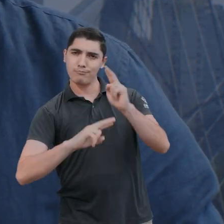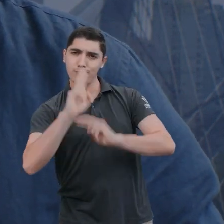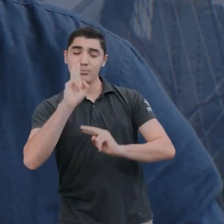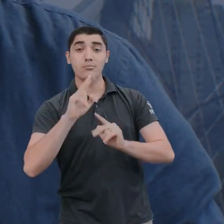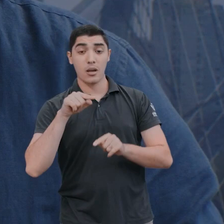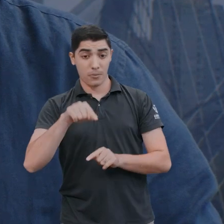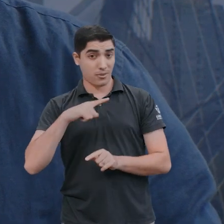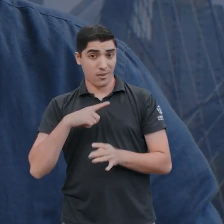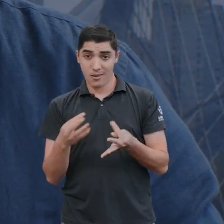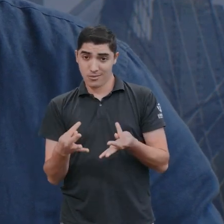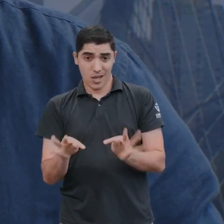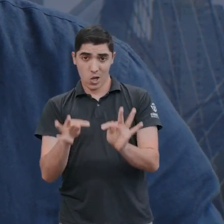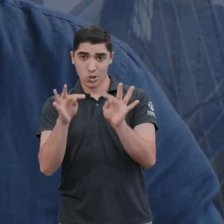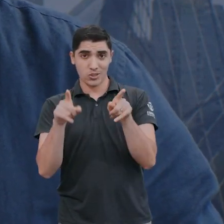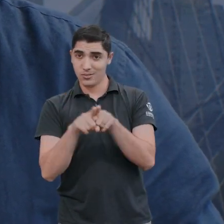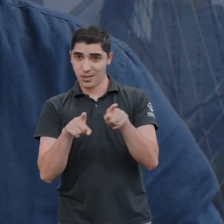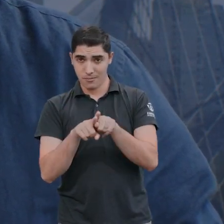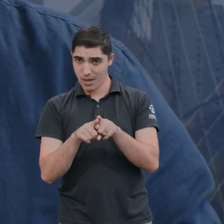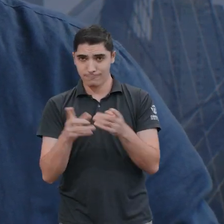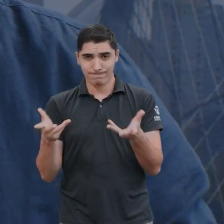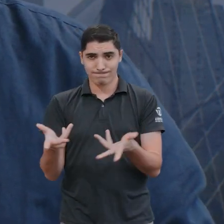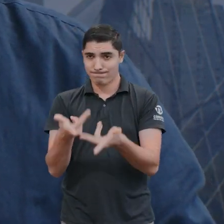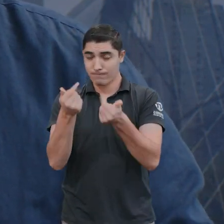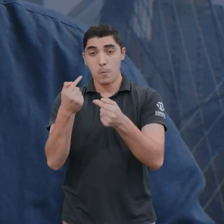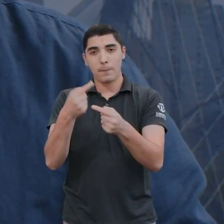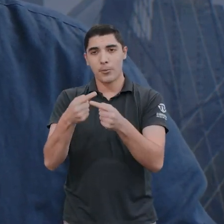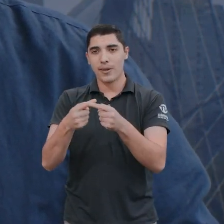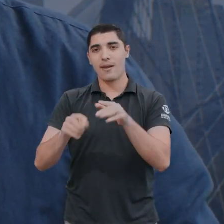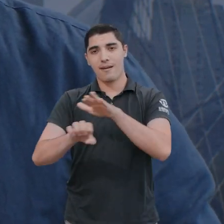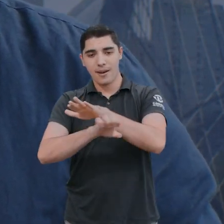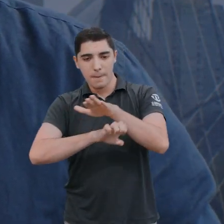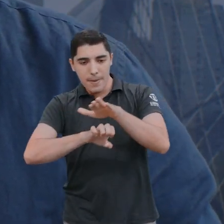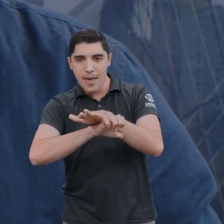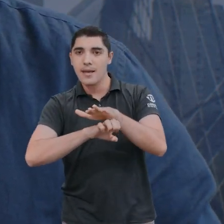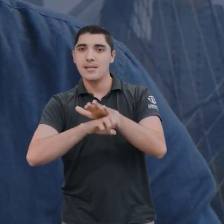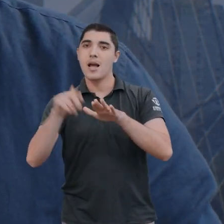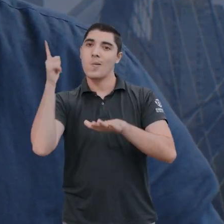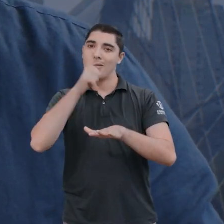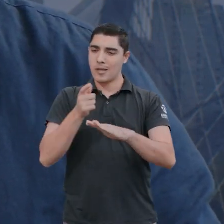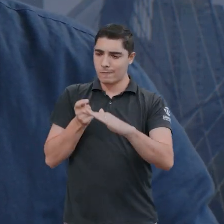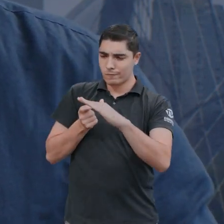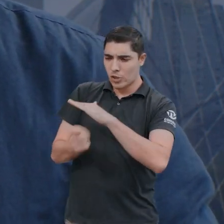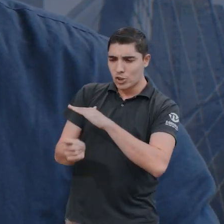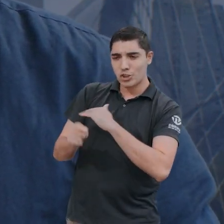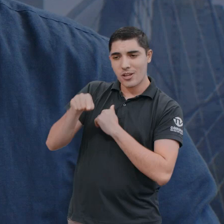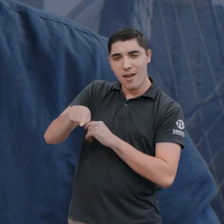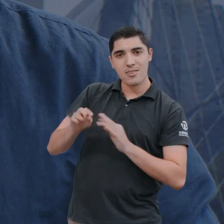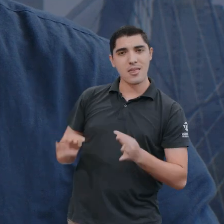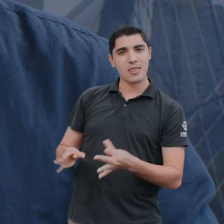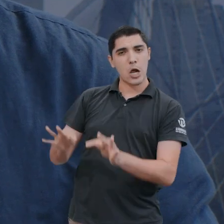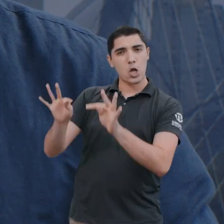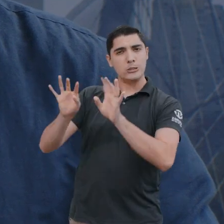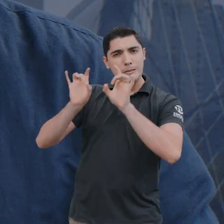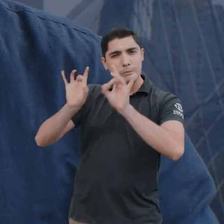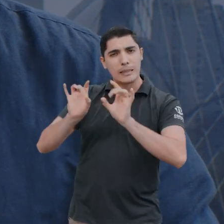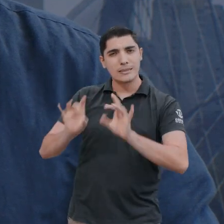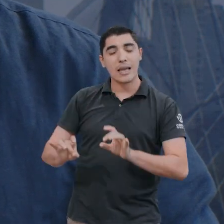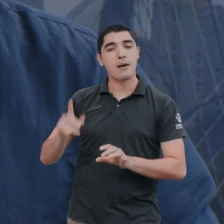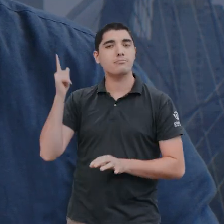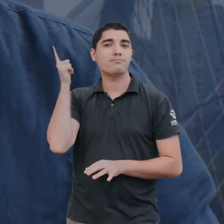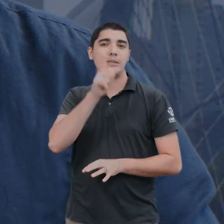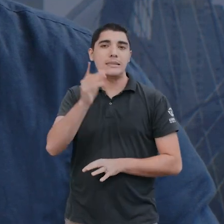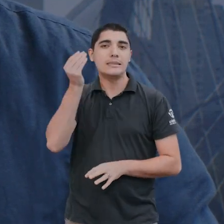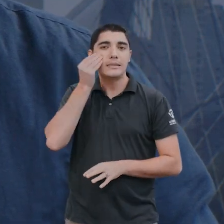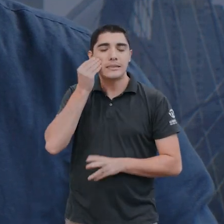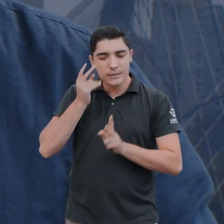uma revolução tecnológica, porque isso faz com que as empresas, né, consigam investir mais nessas tecnologias para que a